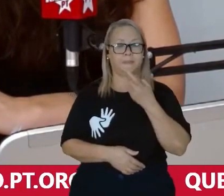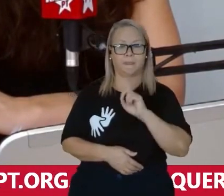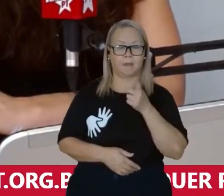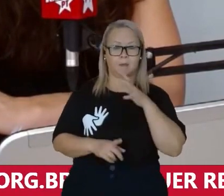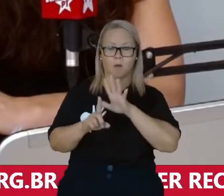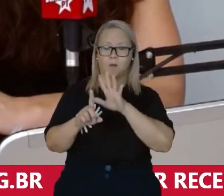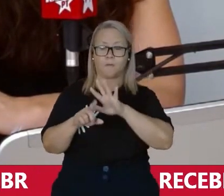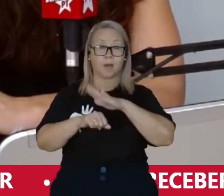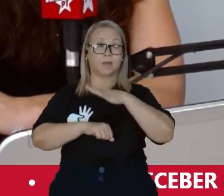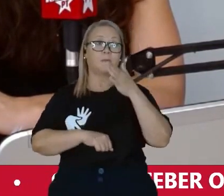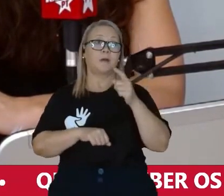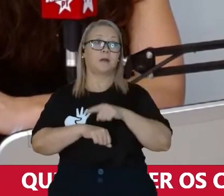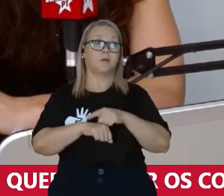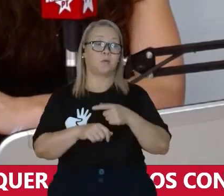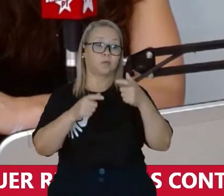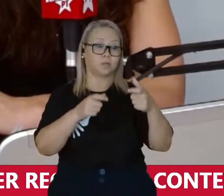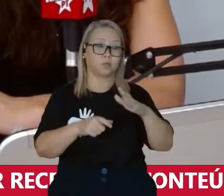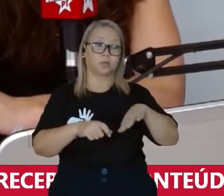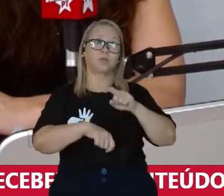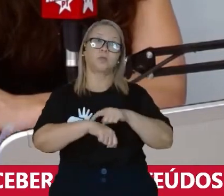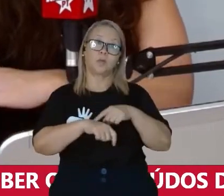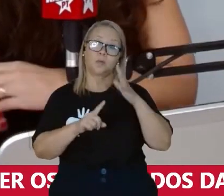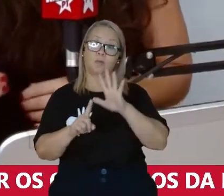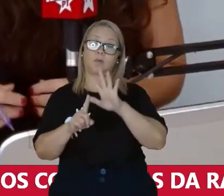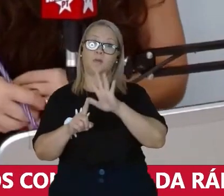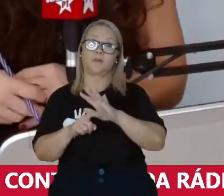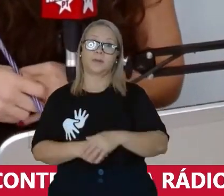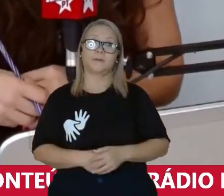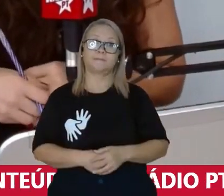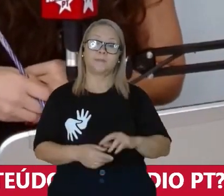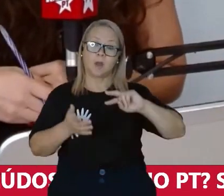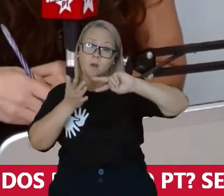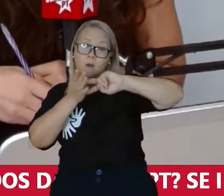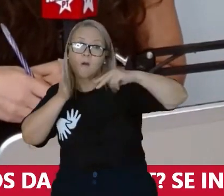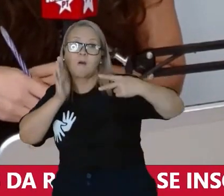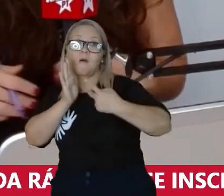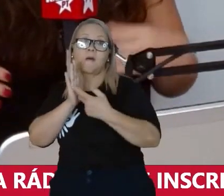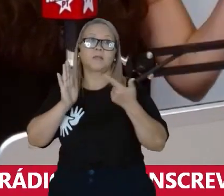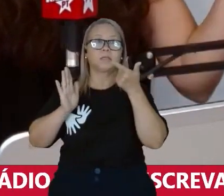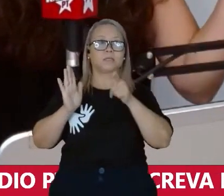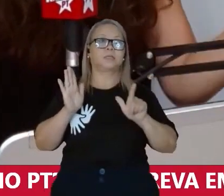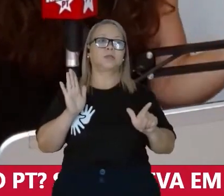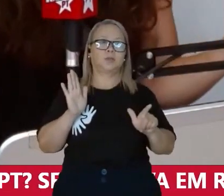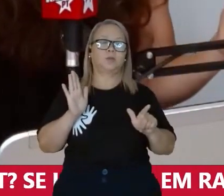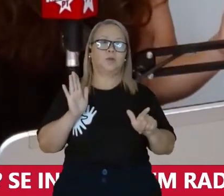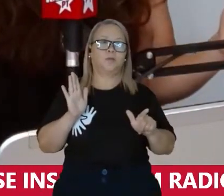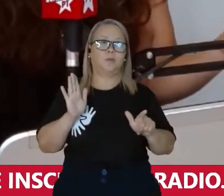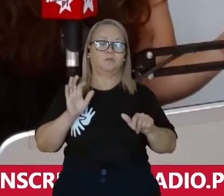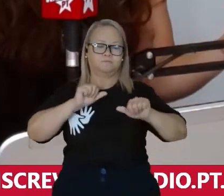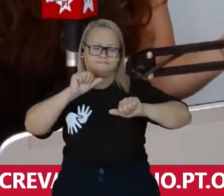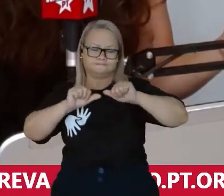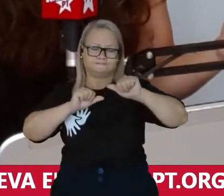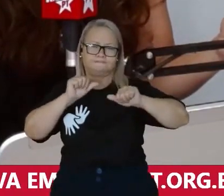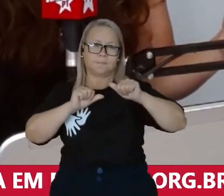a gente como afetou em outros momentos. Foi uma ressignificação, eu também percebi isso. Em vez da gente ficar ali, como você